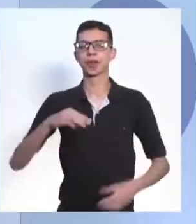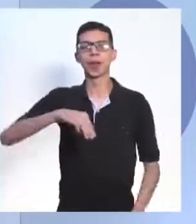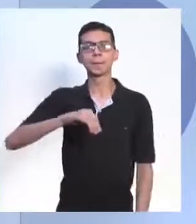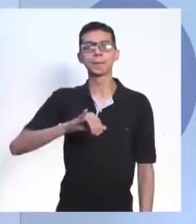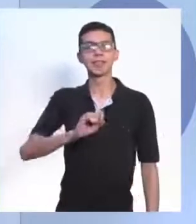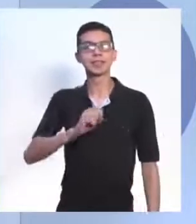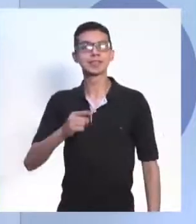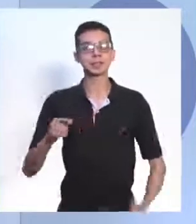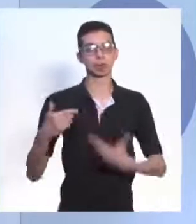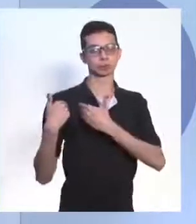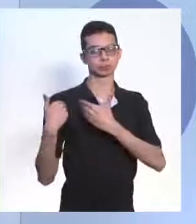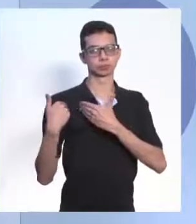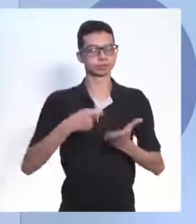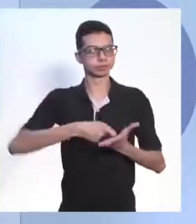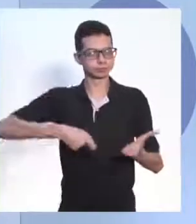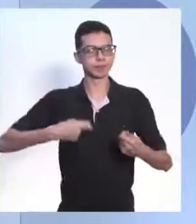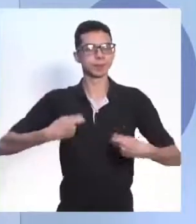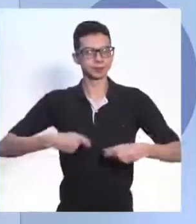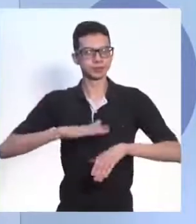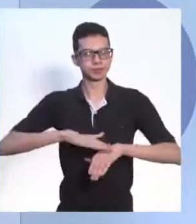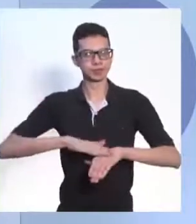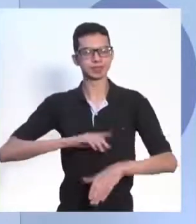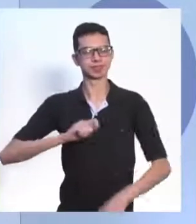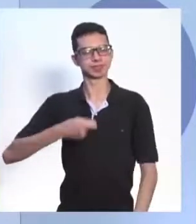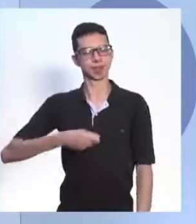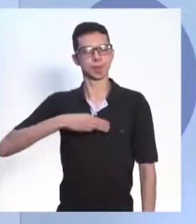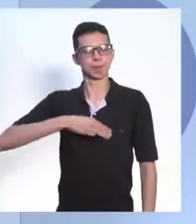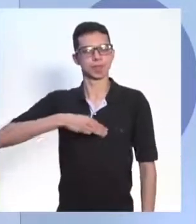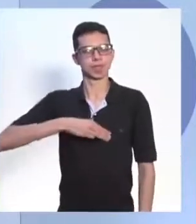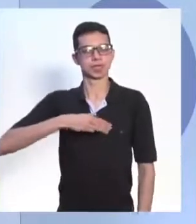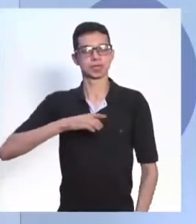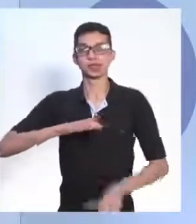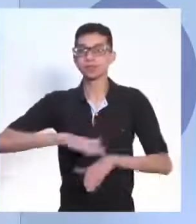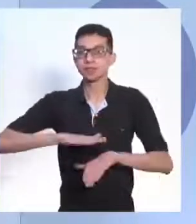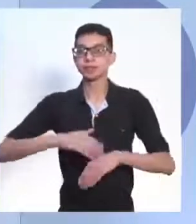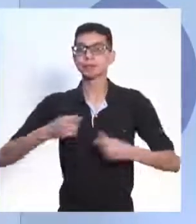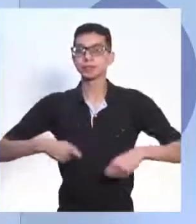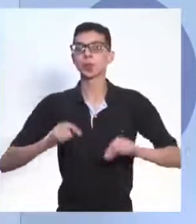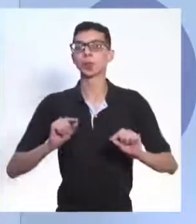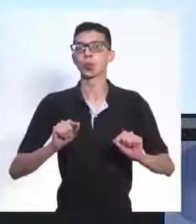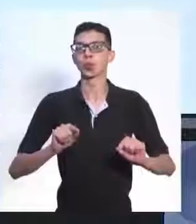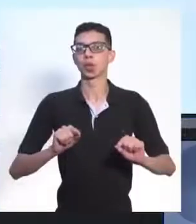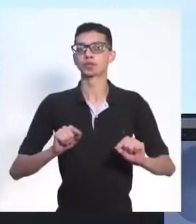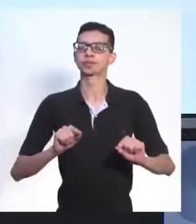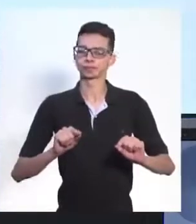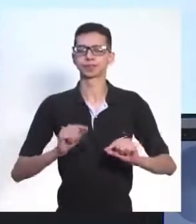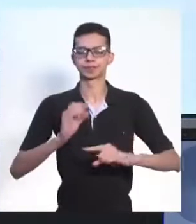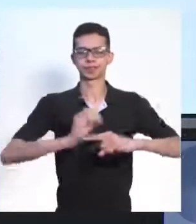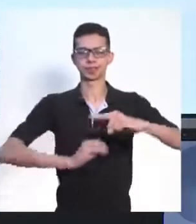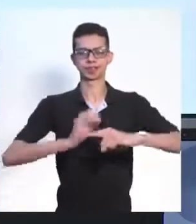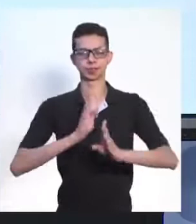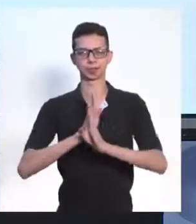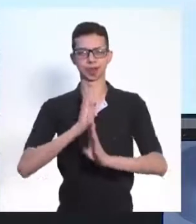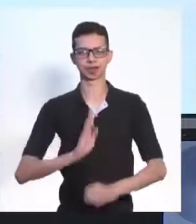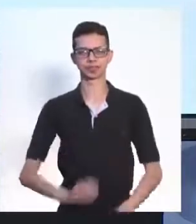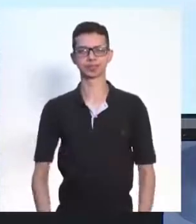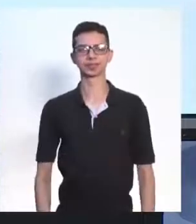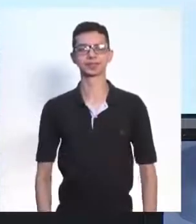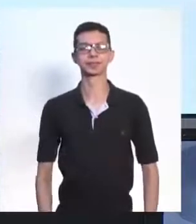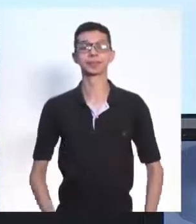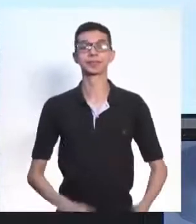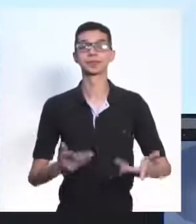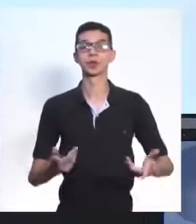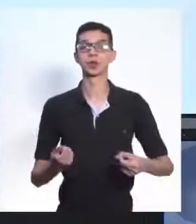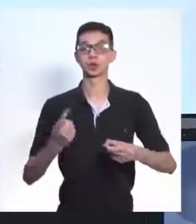a missão dessa semana, dessa habilidade no caso, é encontrar a fração. Beleza, e por falar nisso, vamos retomar qual é a